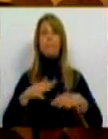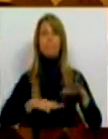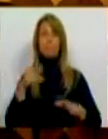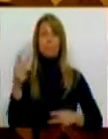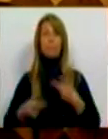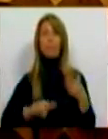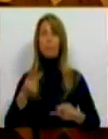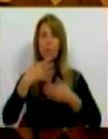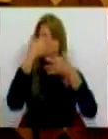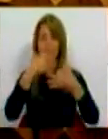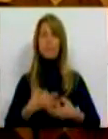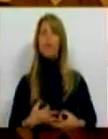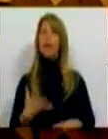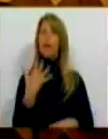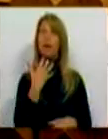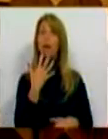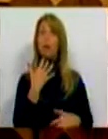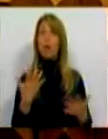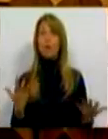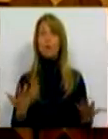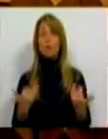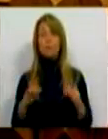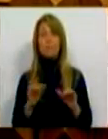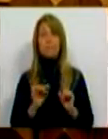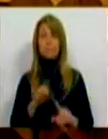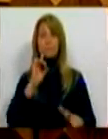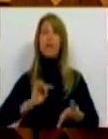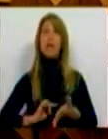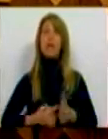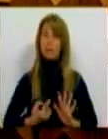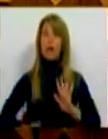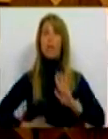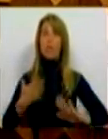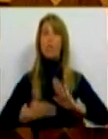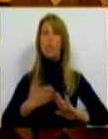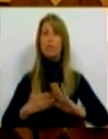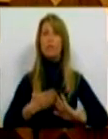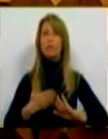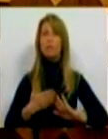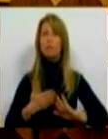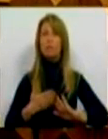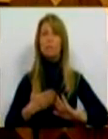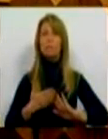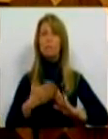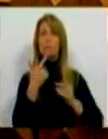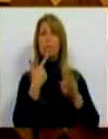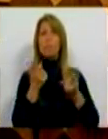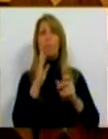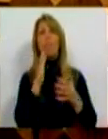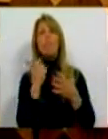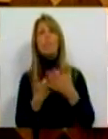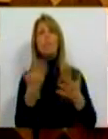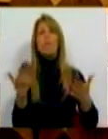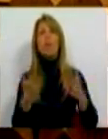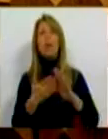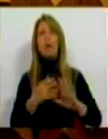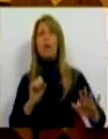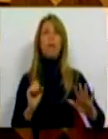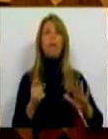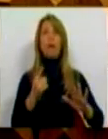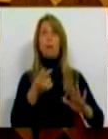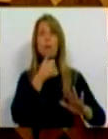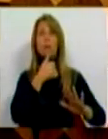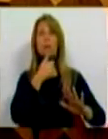séria e rigorosa, mas esta necessidade e esta urgência não podem precipitar decisões a vulso,